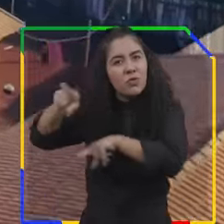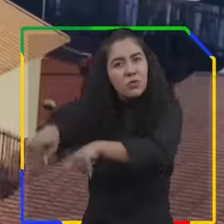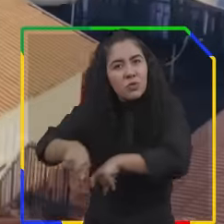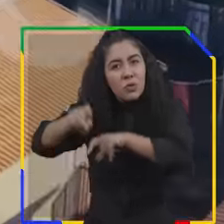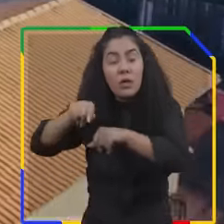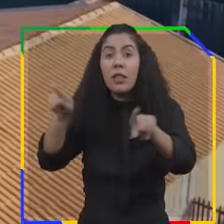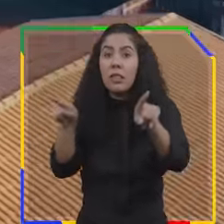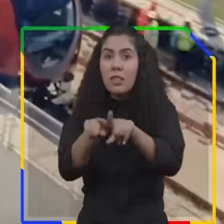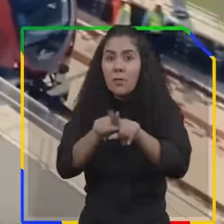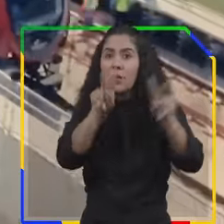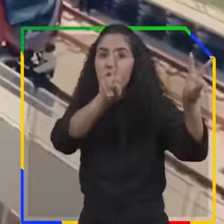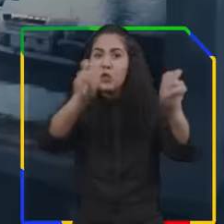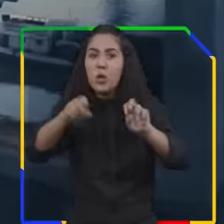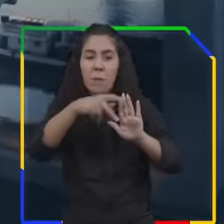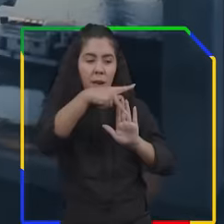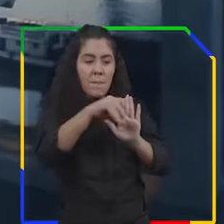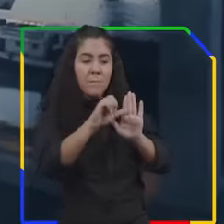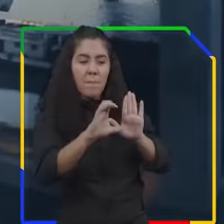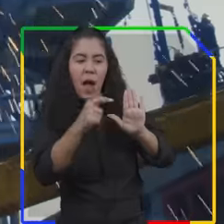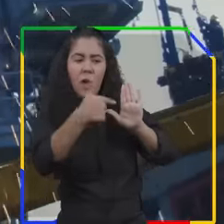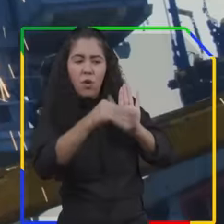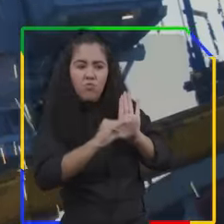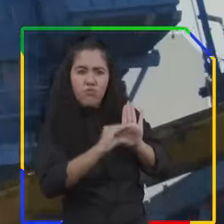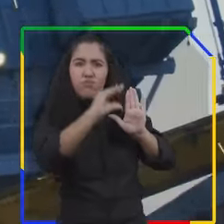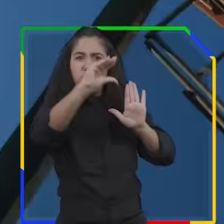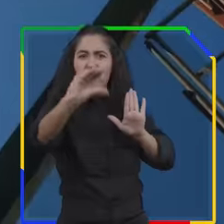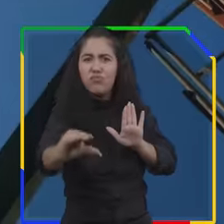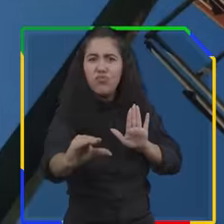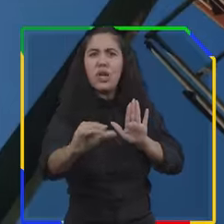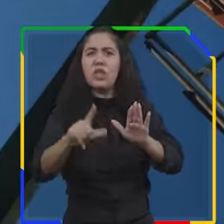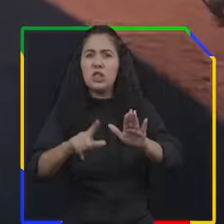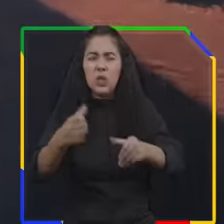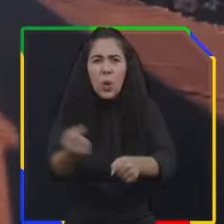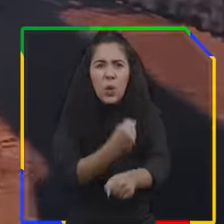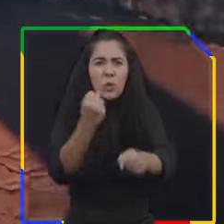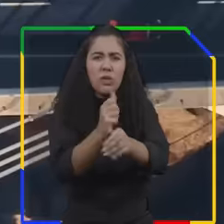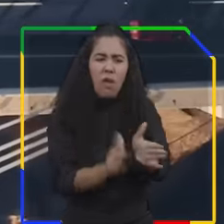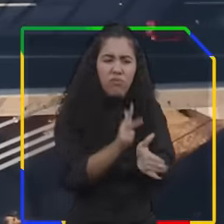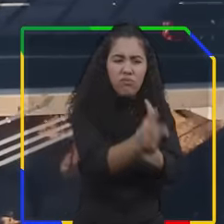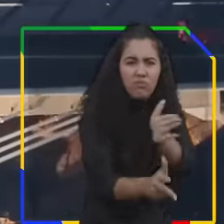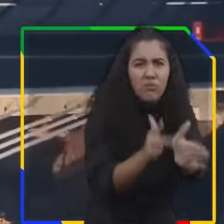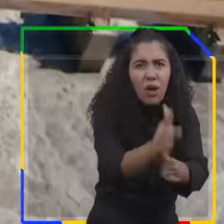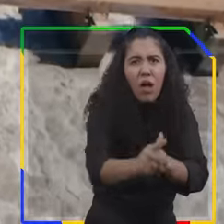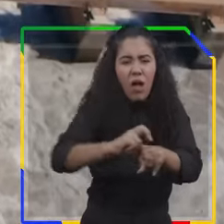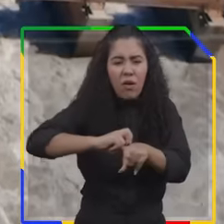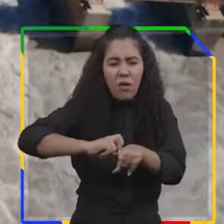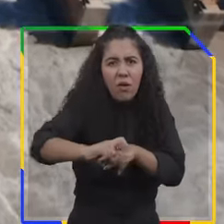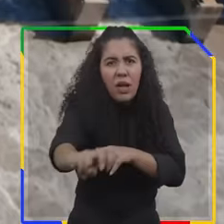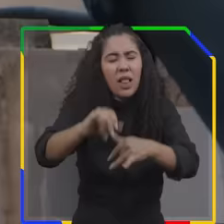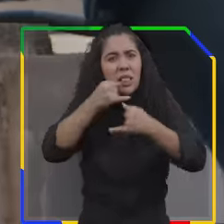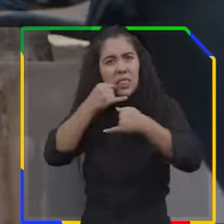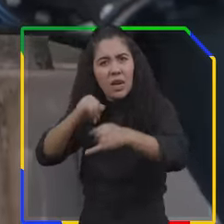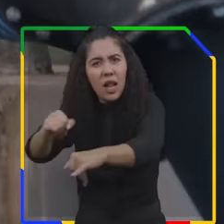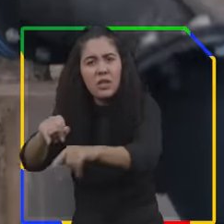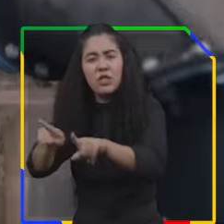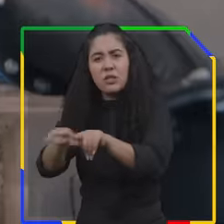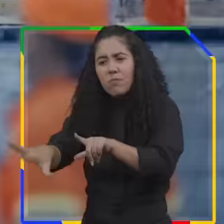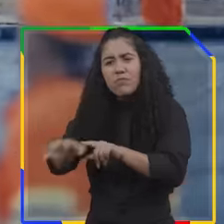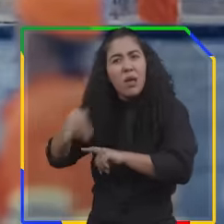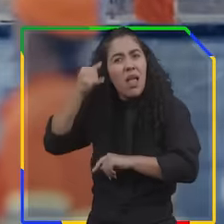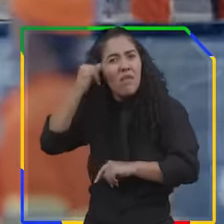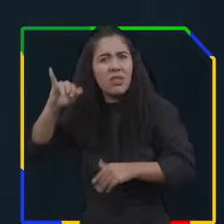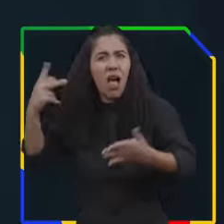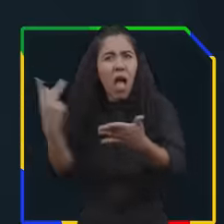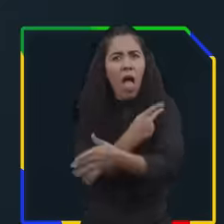está destinando grandes investimentos para a obra de infraestrutura, ferrovias, rodovias, energia,